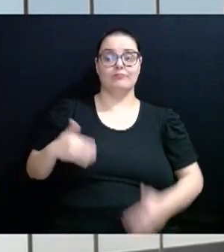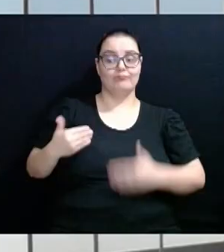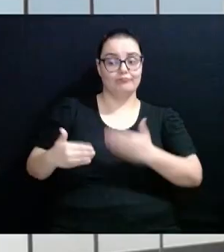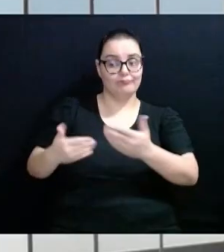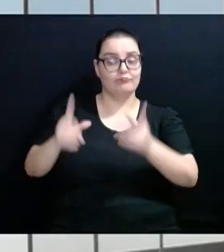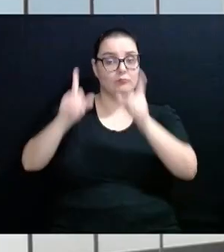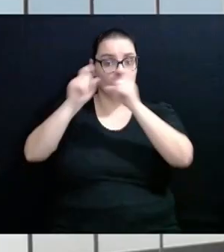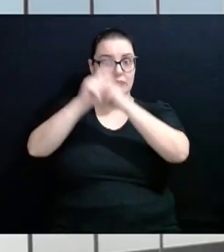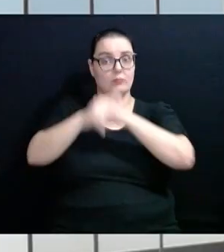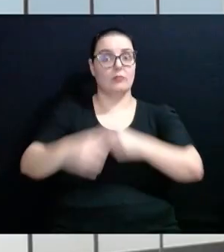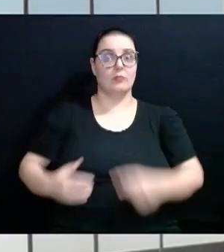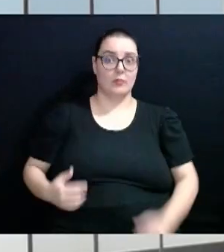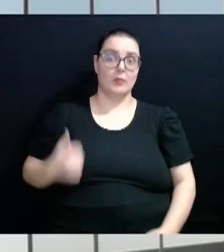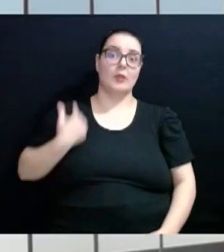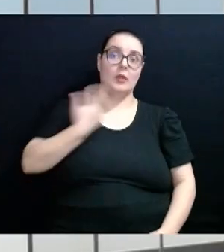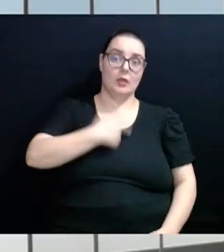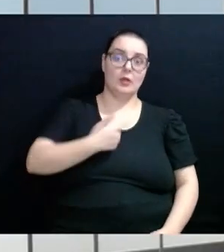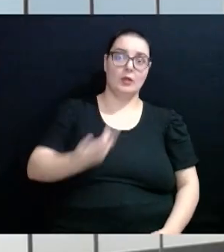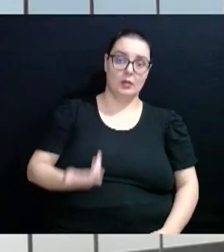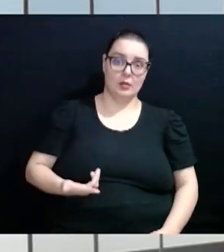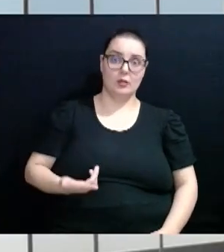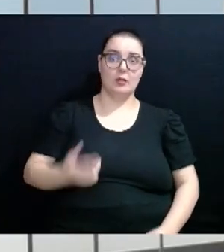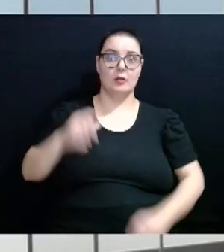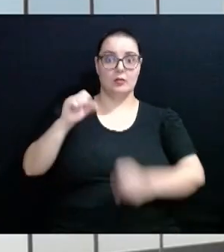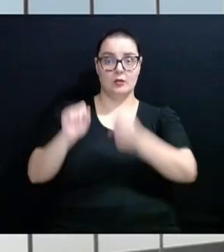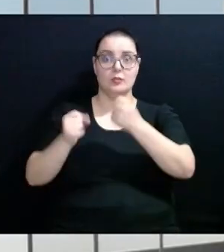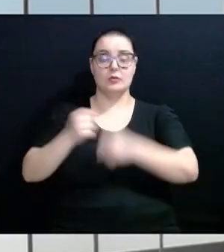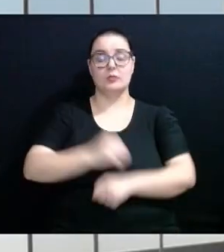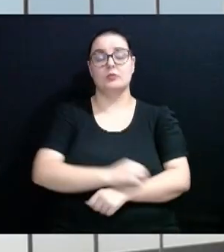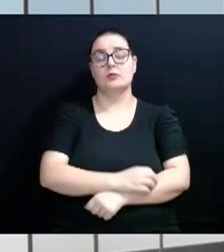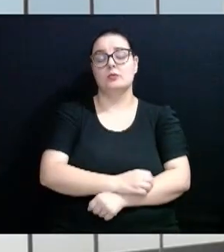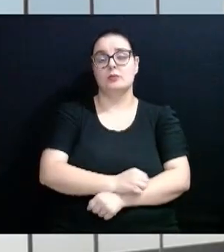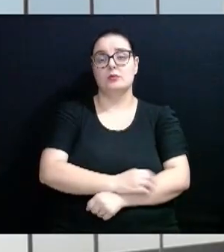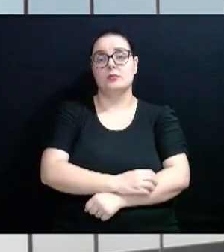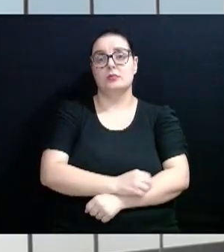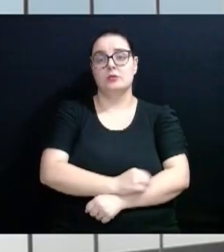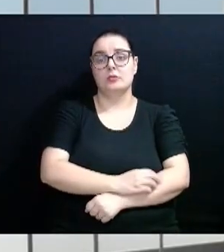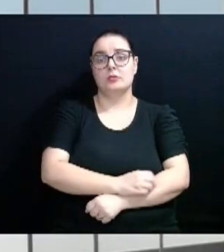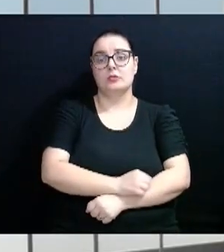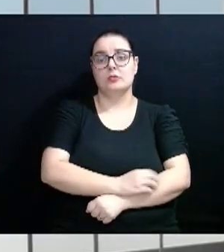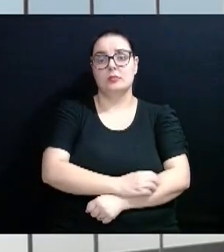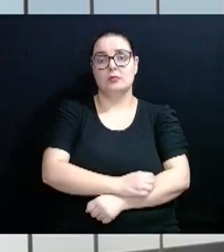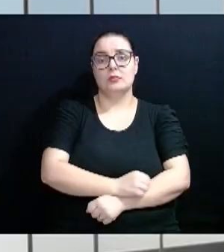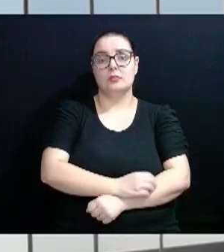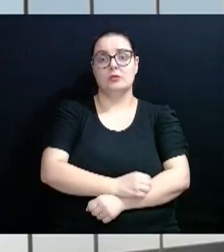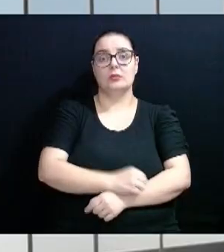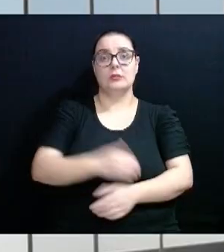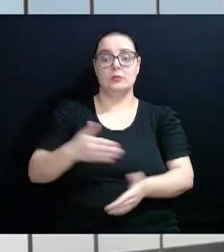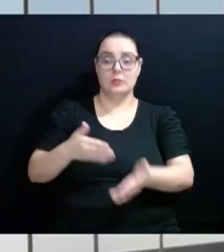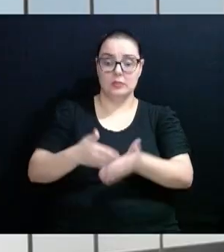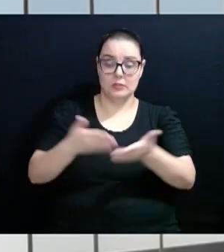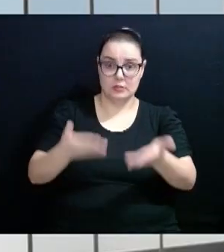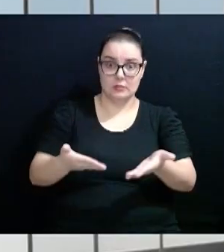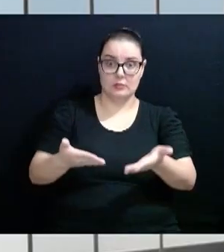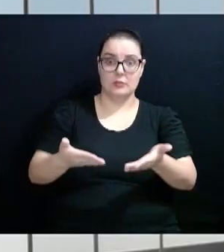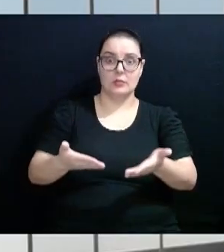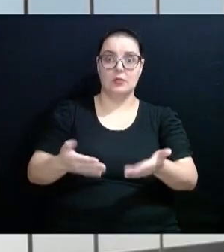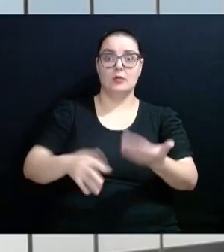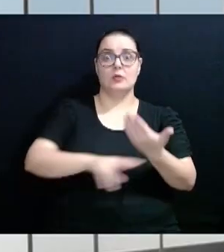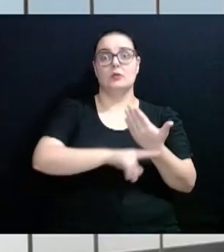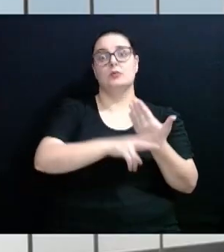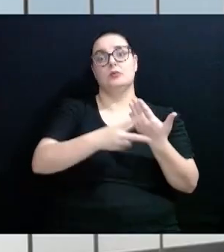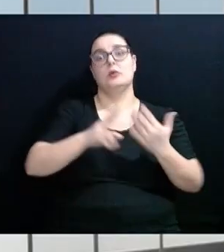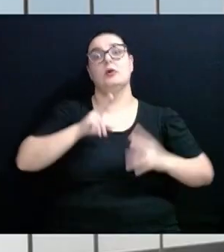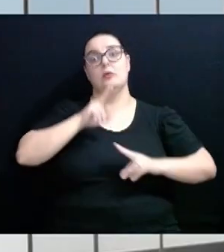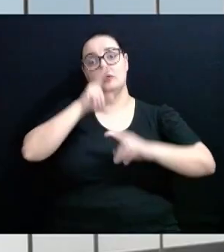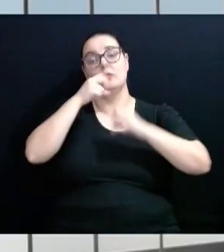É a nossa indústria, né? Então essa restrição atinge fortemente o